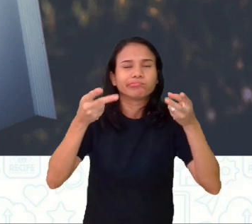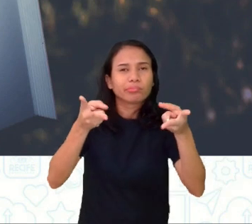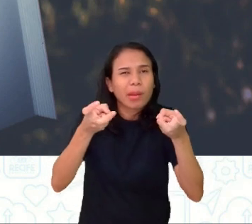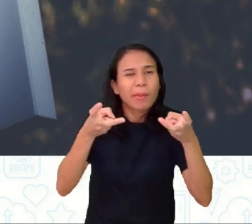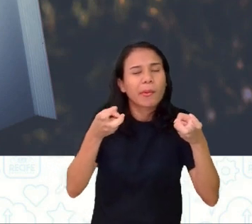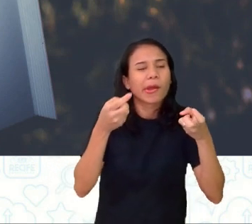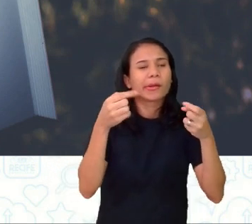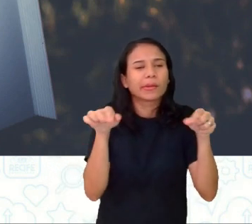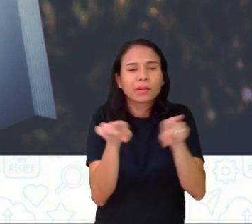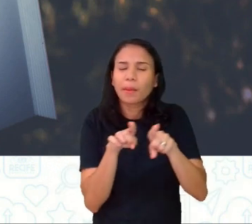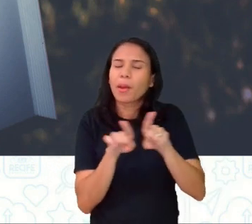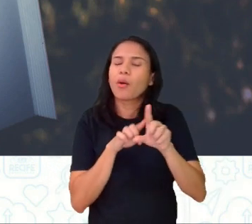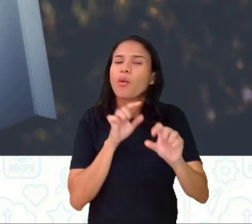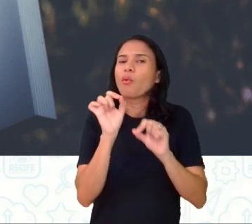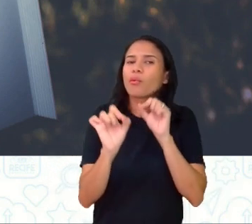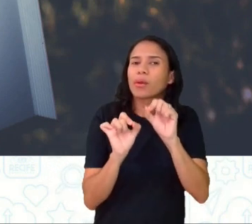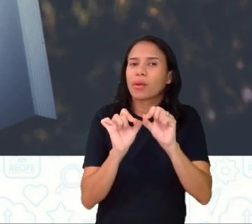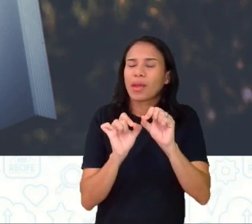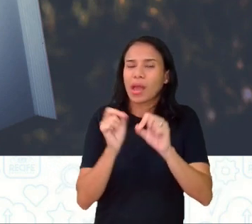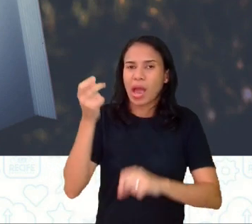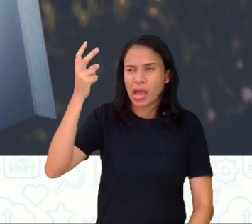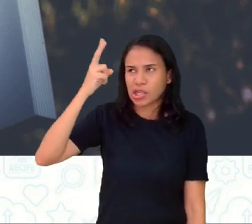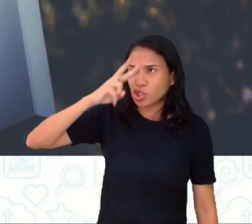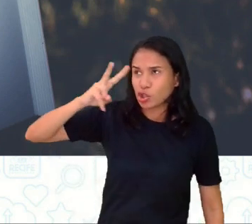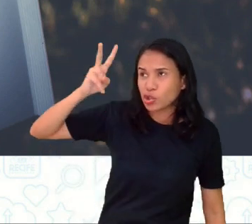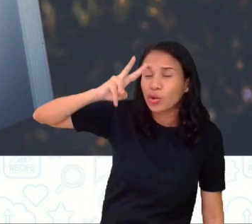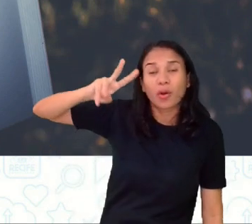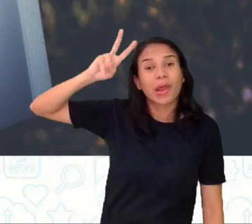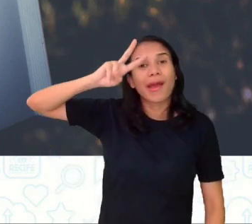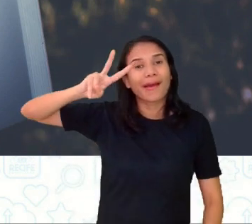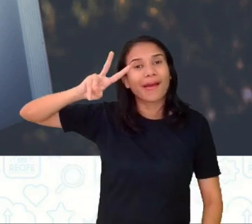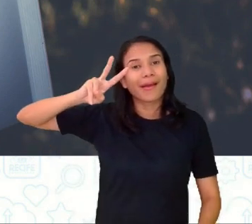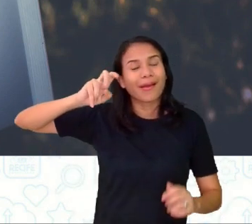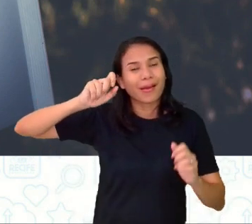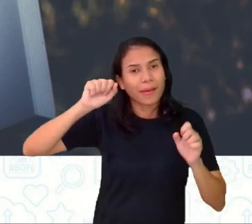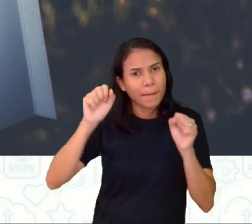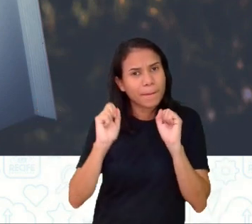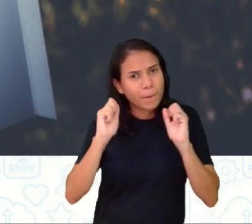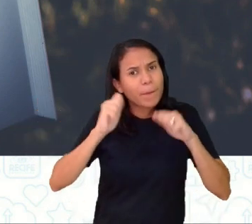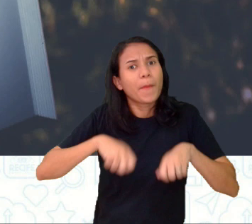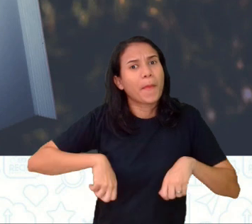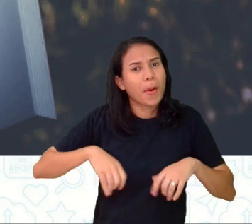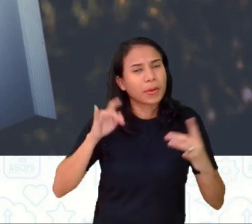né, um pouco, que não só a história, né, a gente também pode dialogar com